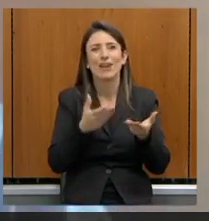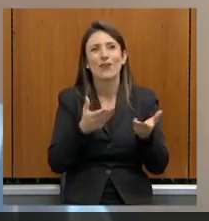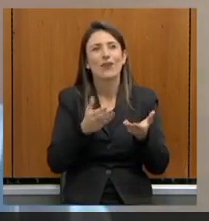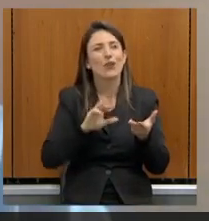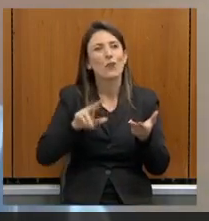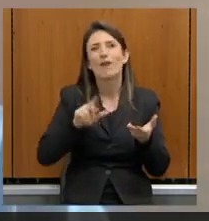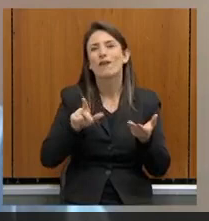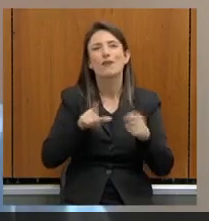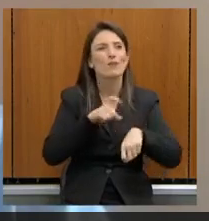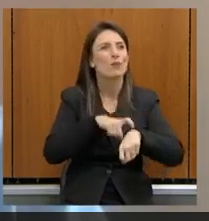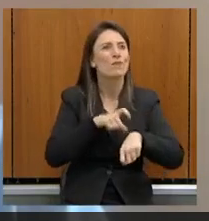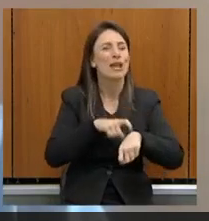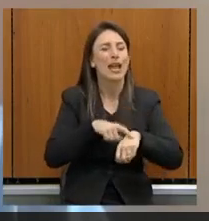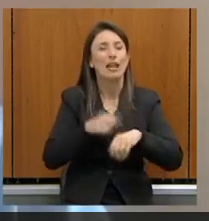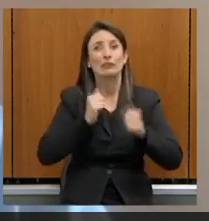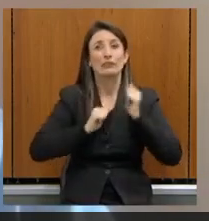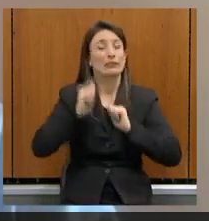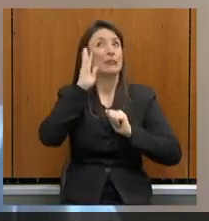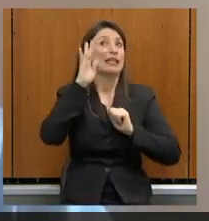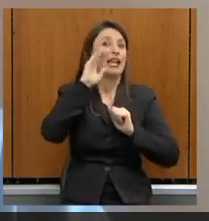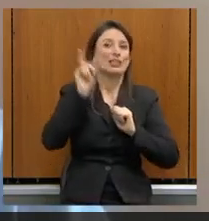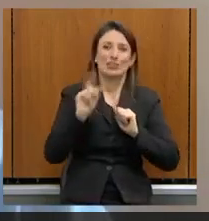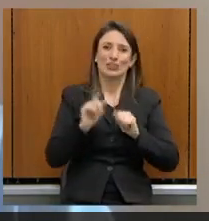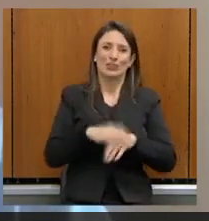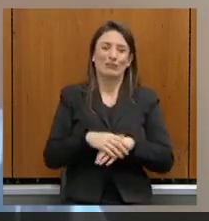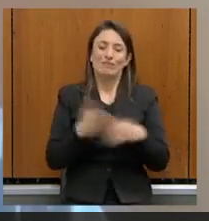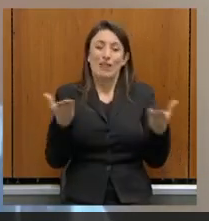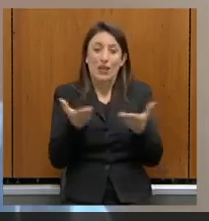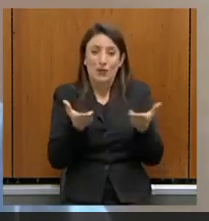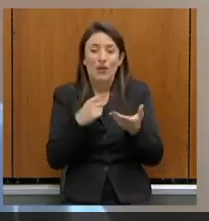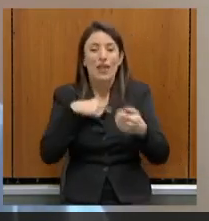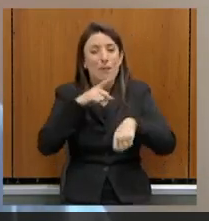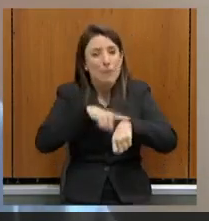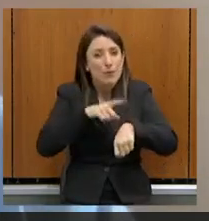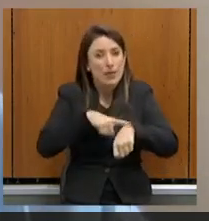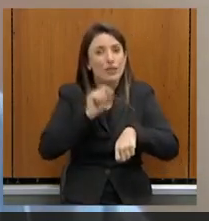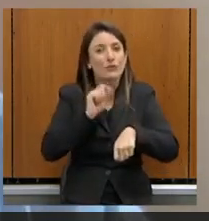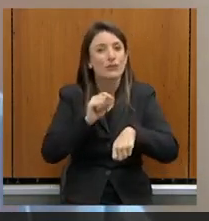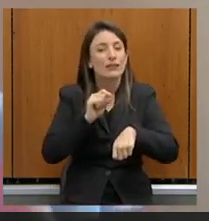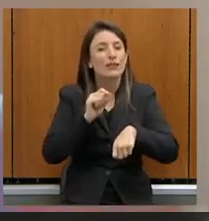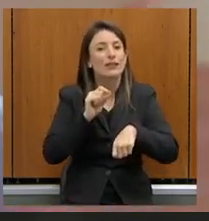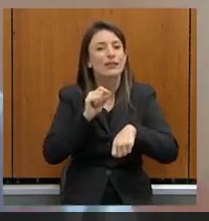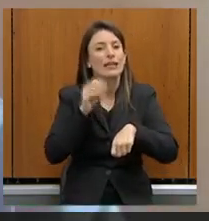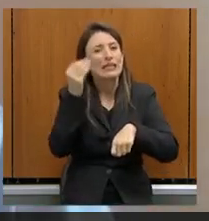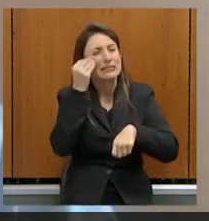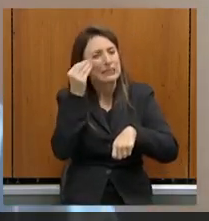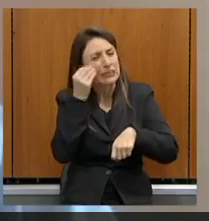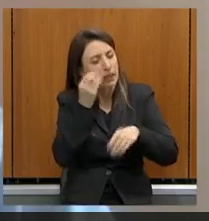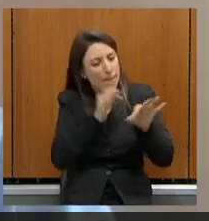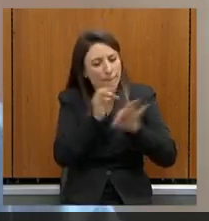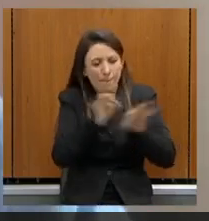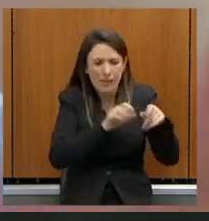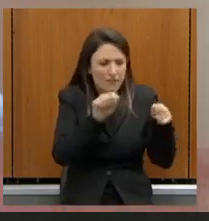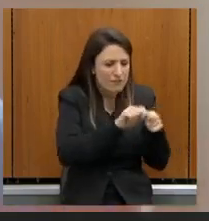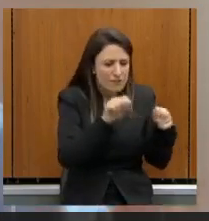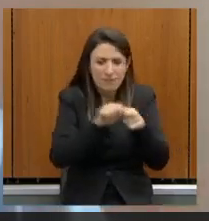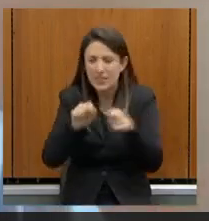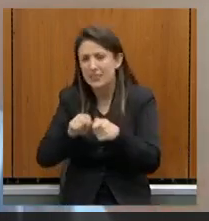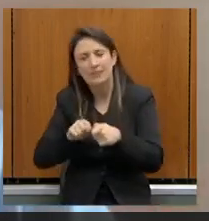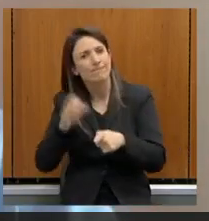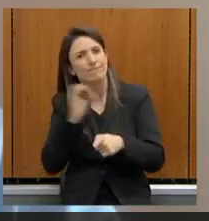expectativa, não, ele tem que ser um momento de atuação imediata, e eu